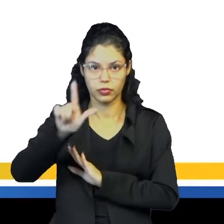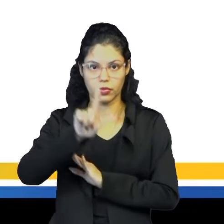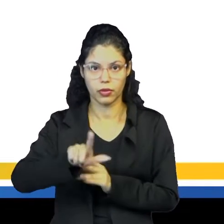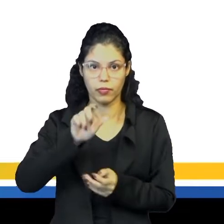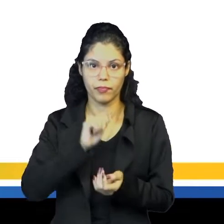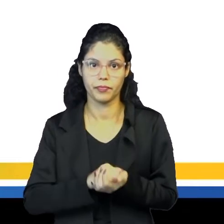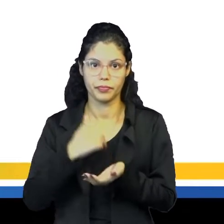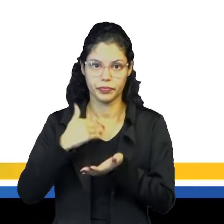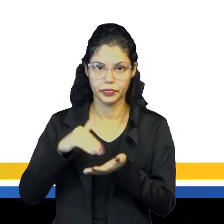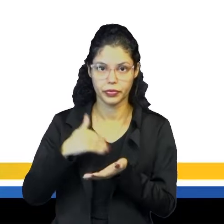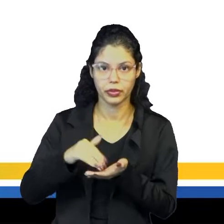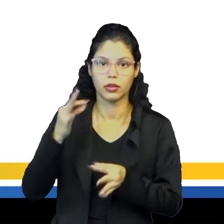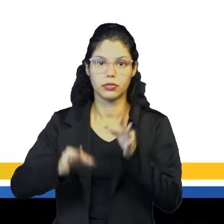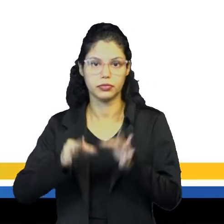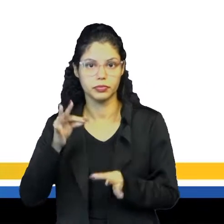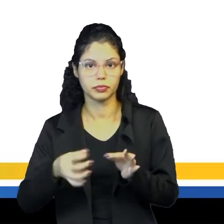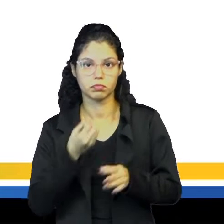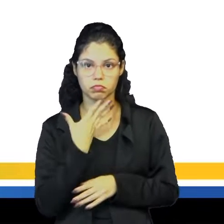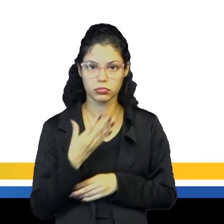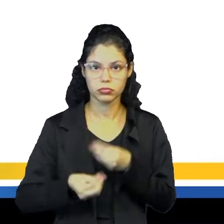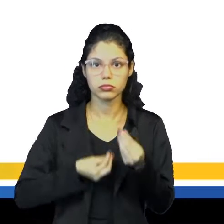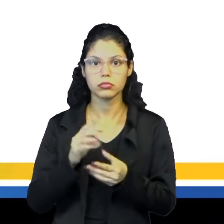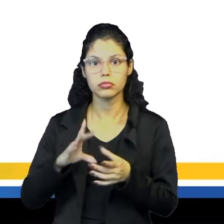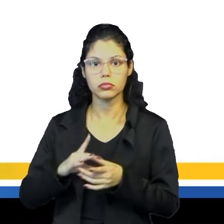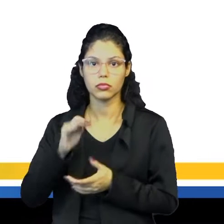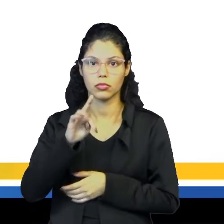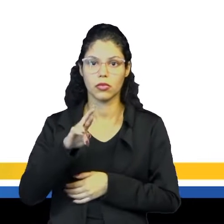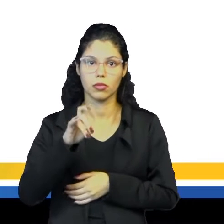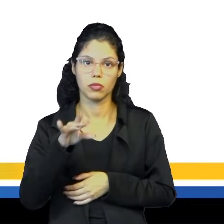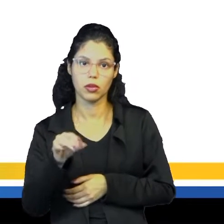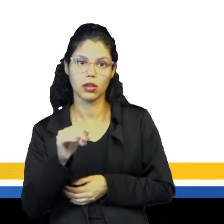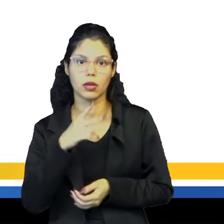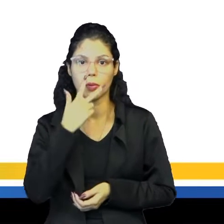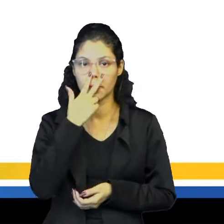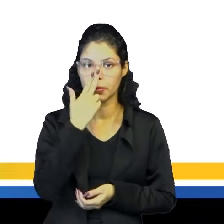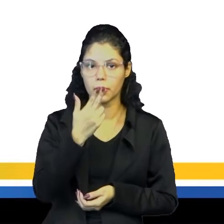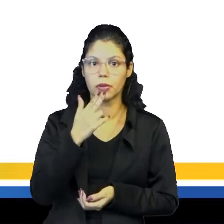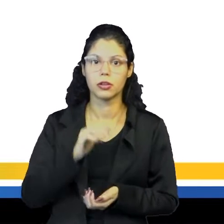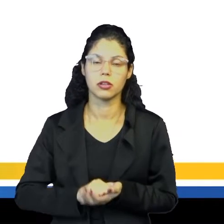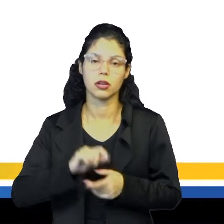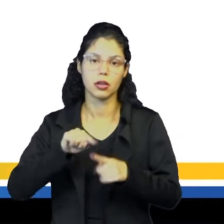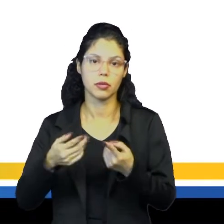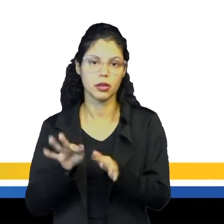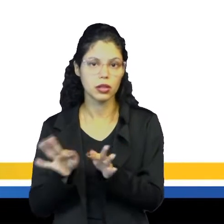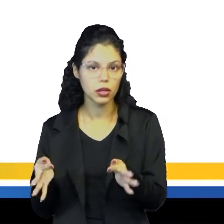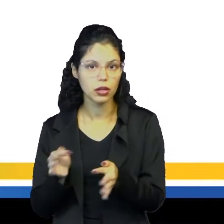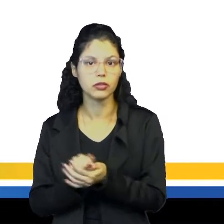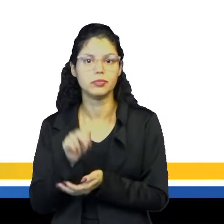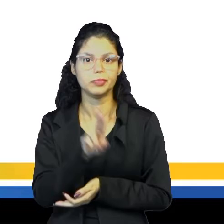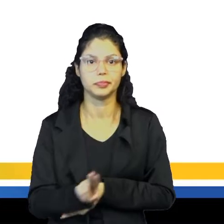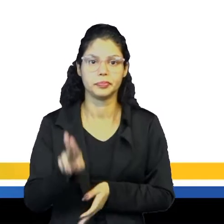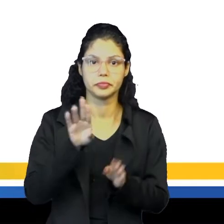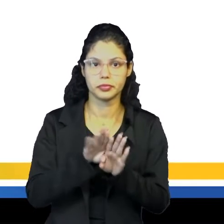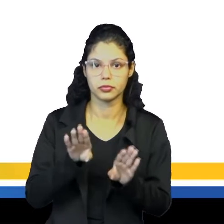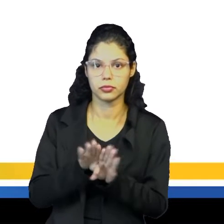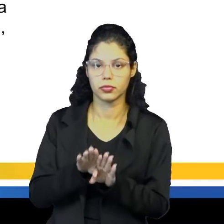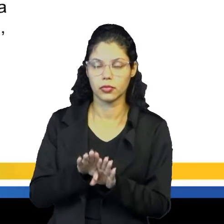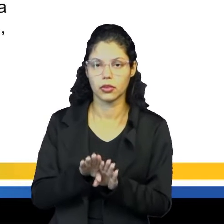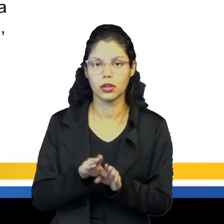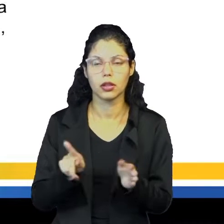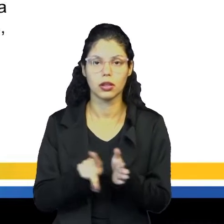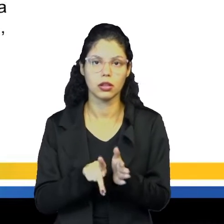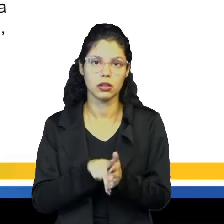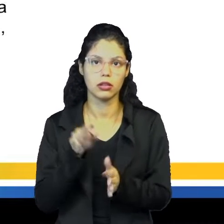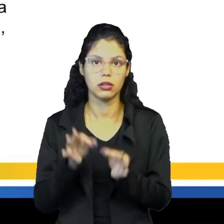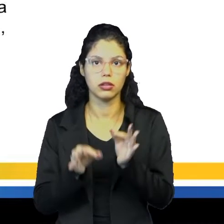literários, administrativos e jurídicos, bem como a demótica, semelhante à hierática, porém mais simples, utilizada também em documentos